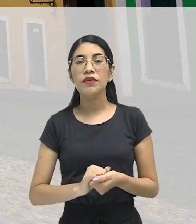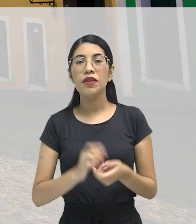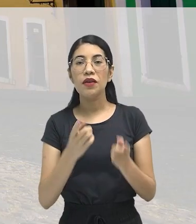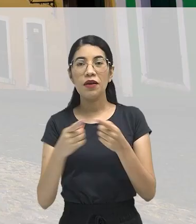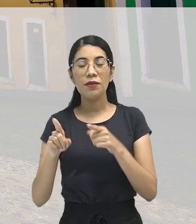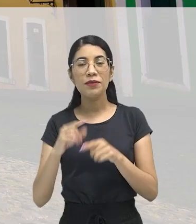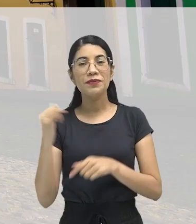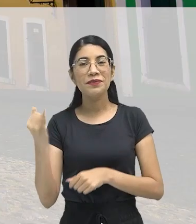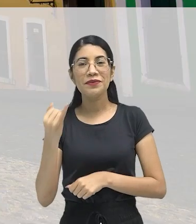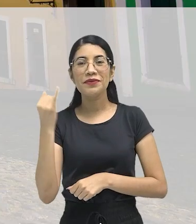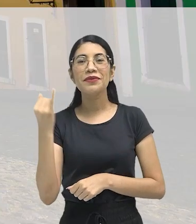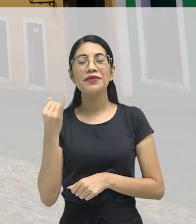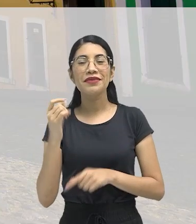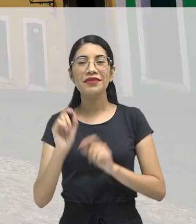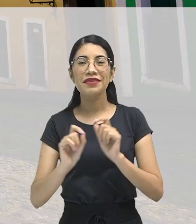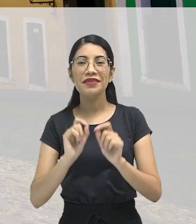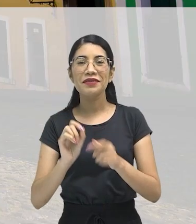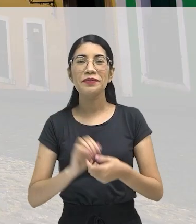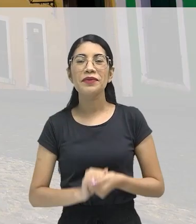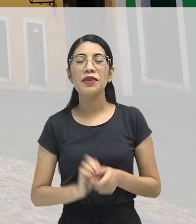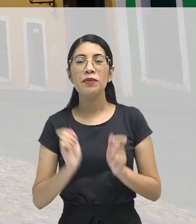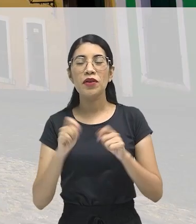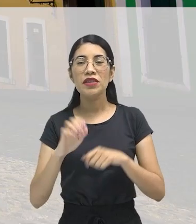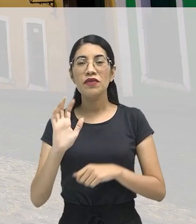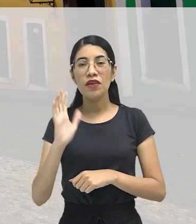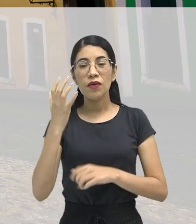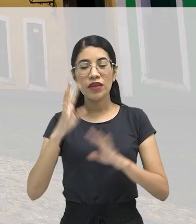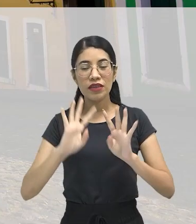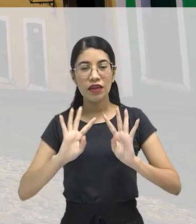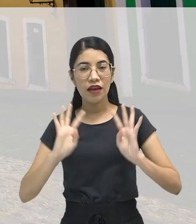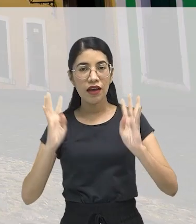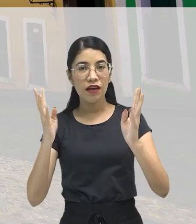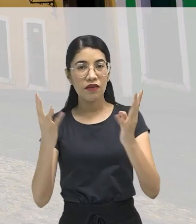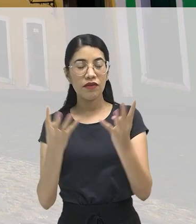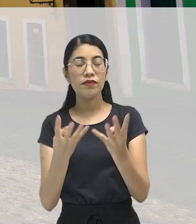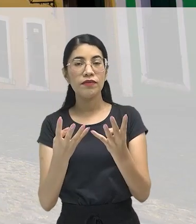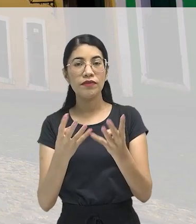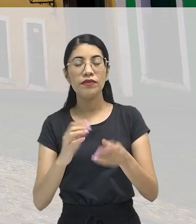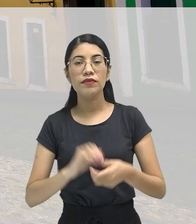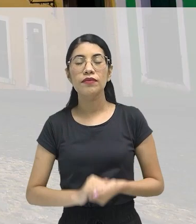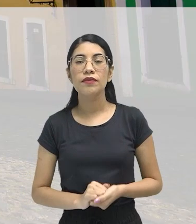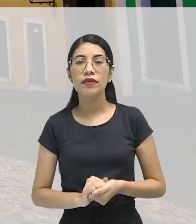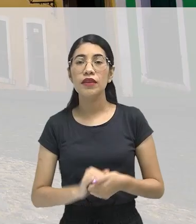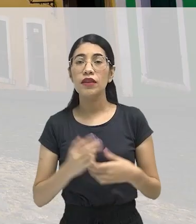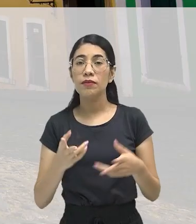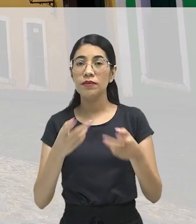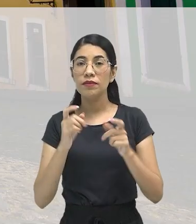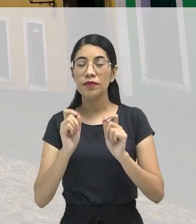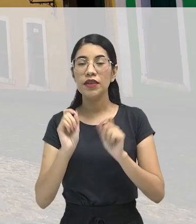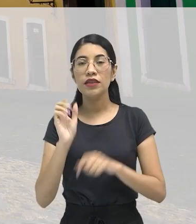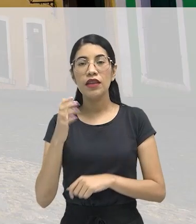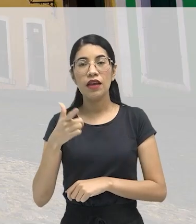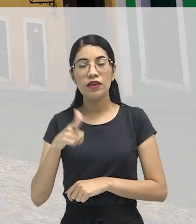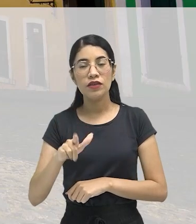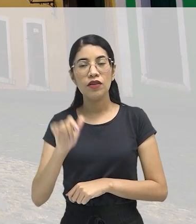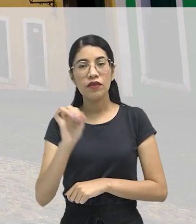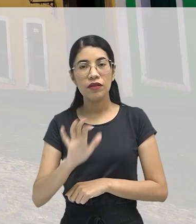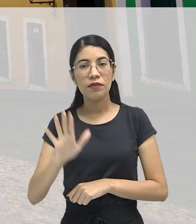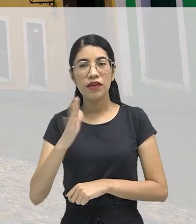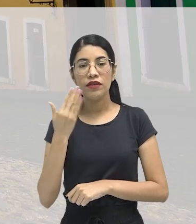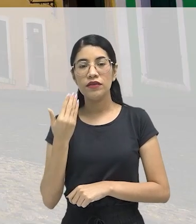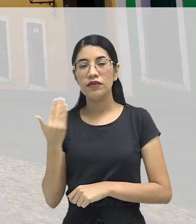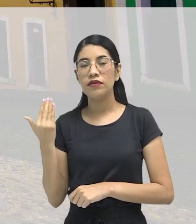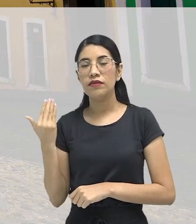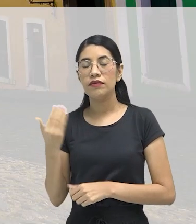item essencial para que ocorra aí a roda de capoeira. Observem mais uma imagem a